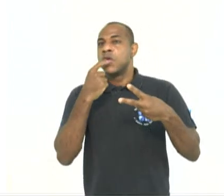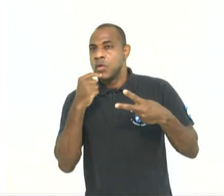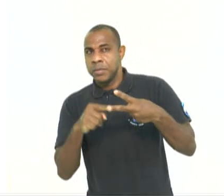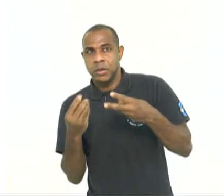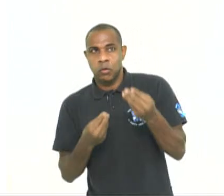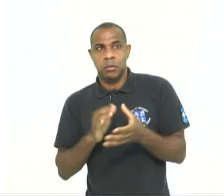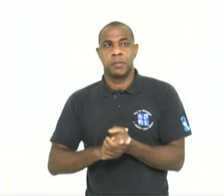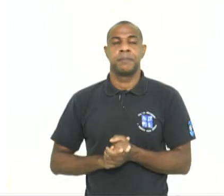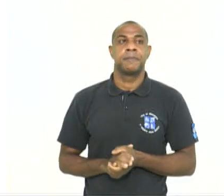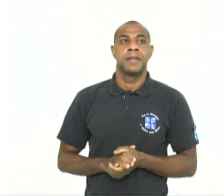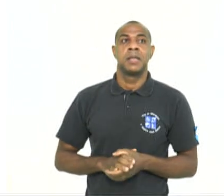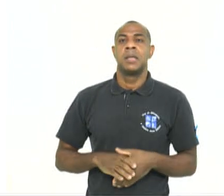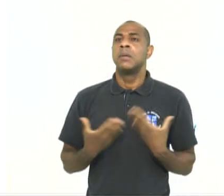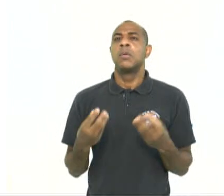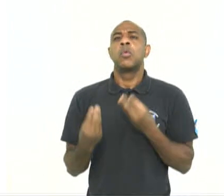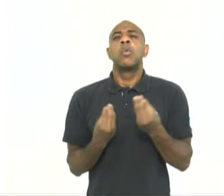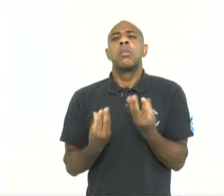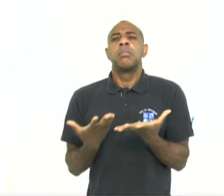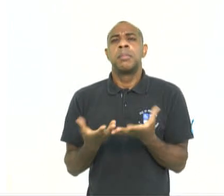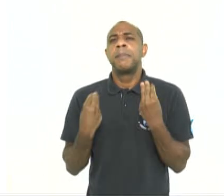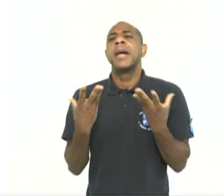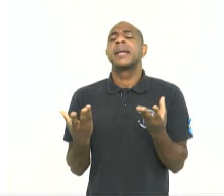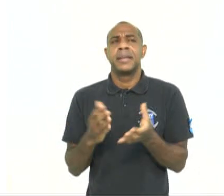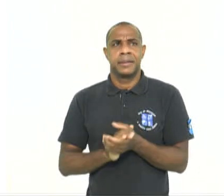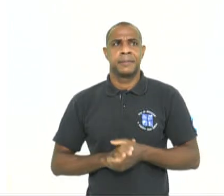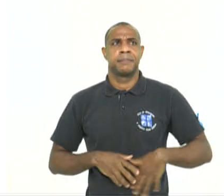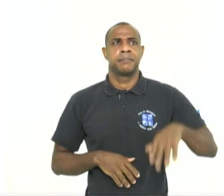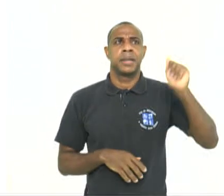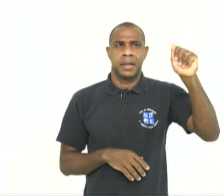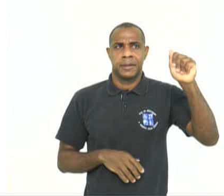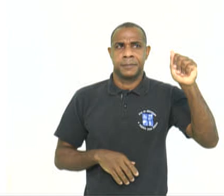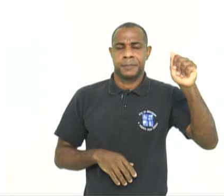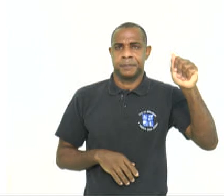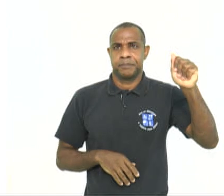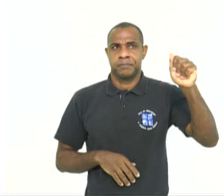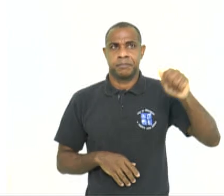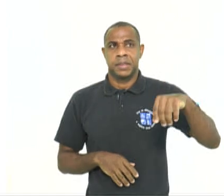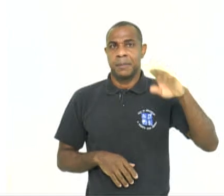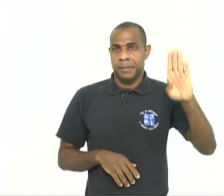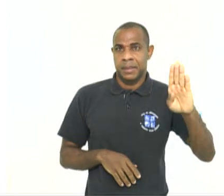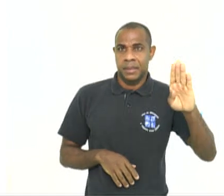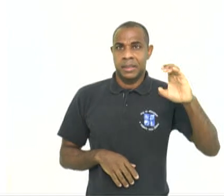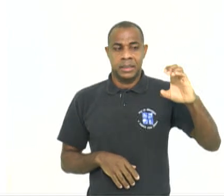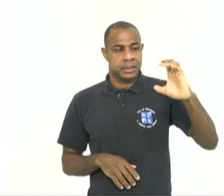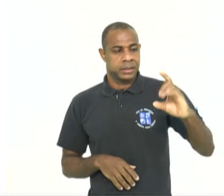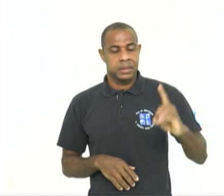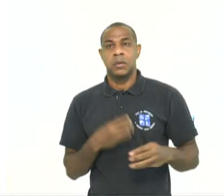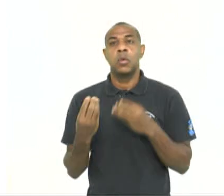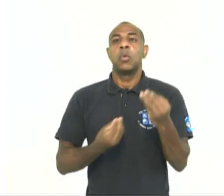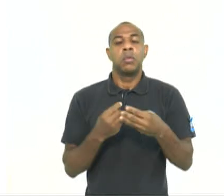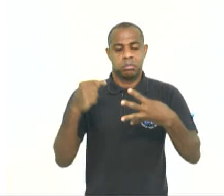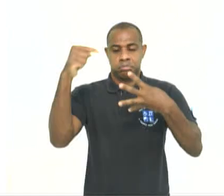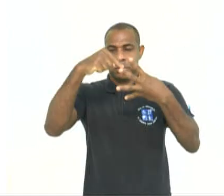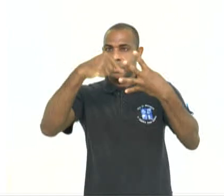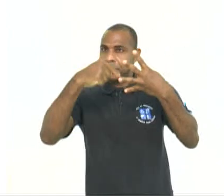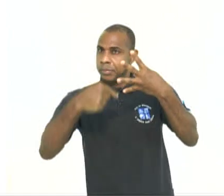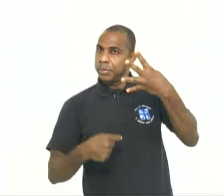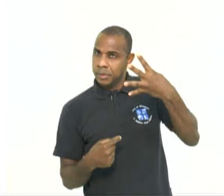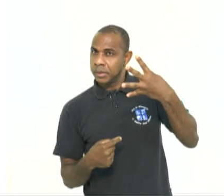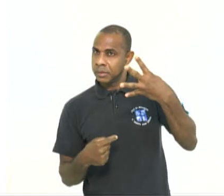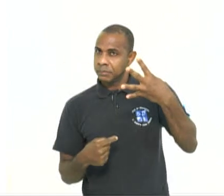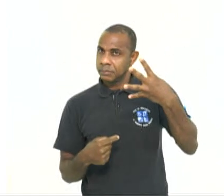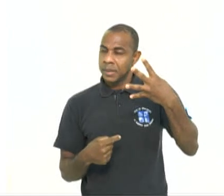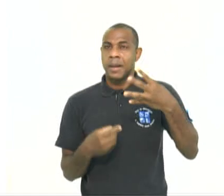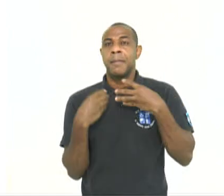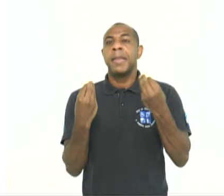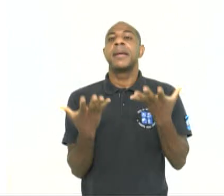anticorpos. Letra B, remover as impurezas do sangue. Letra C, armazenar células de defesa.